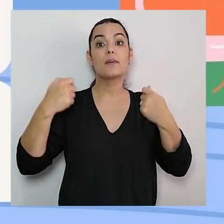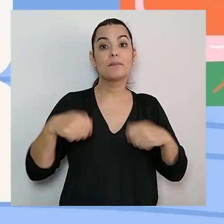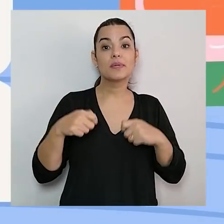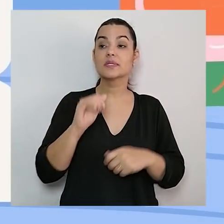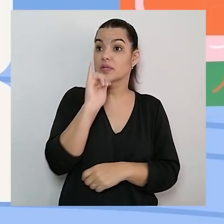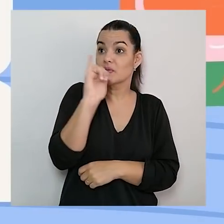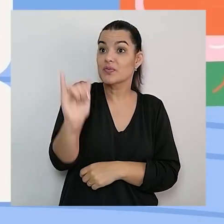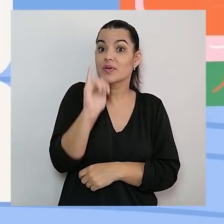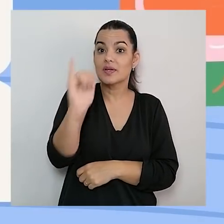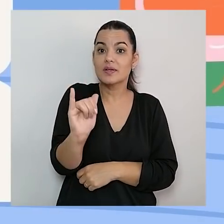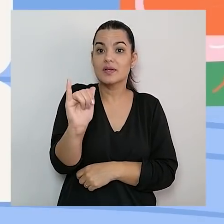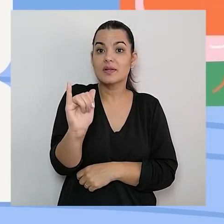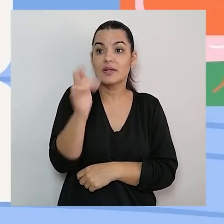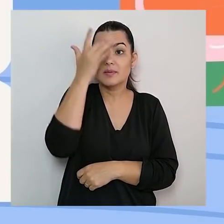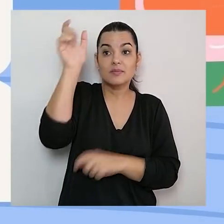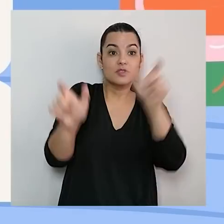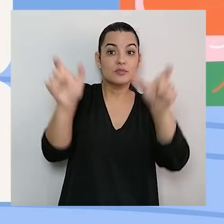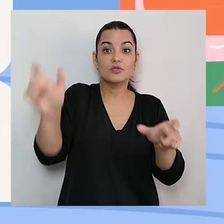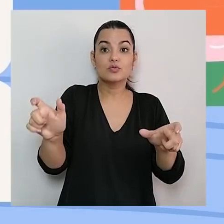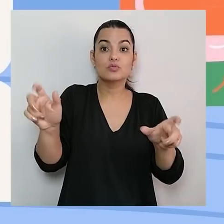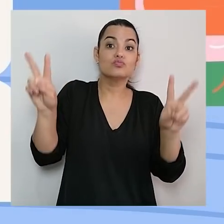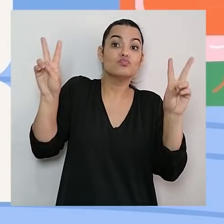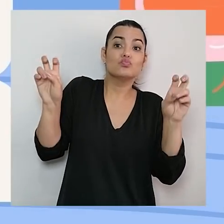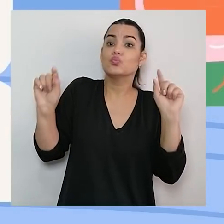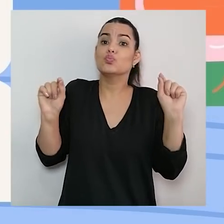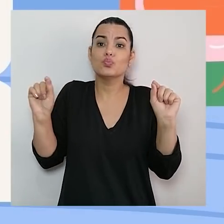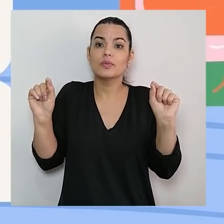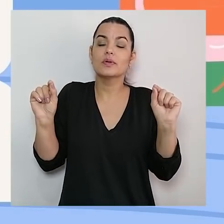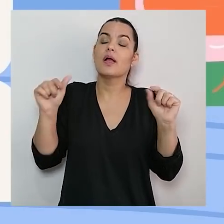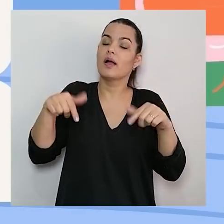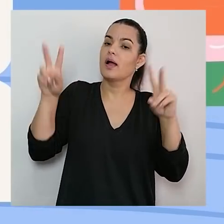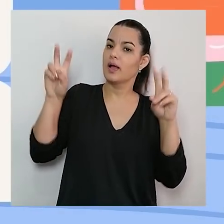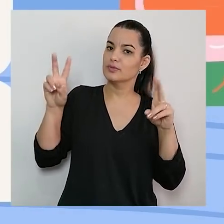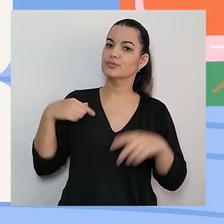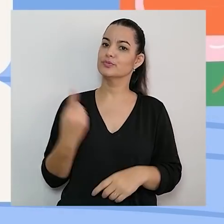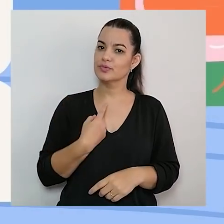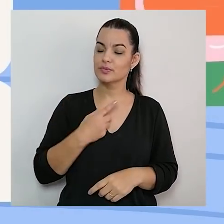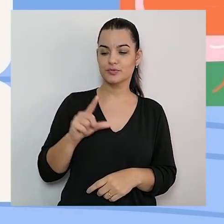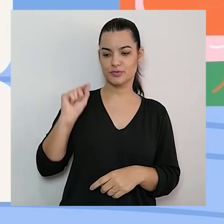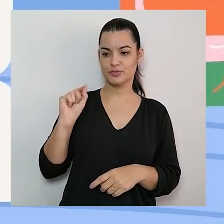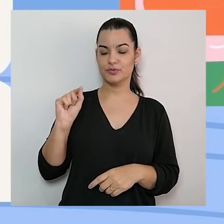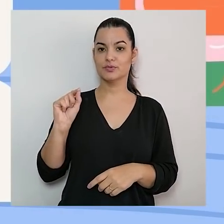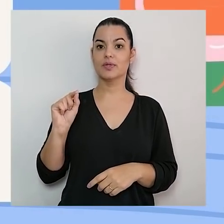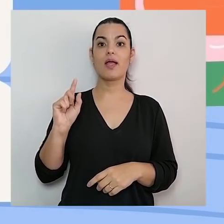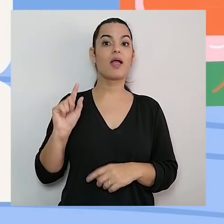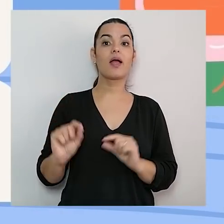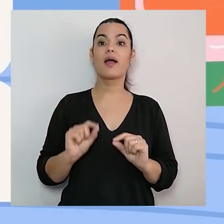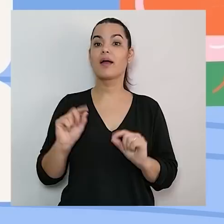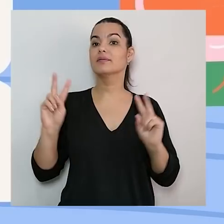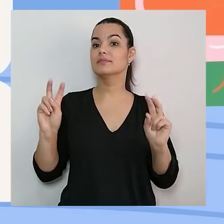para as pessoas sobre qual assunto que é a nossa entrevista. O assunto dessa entrevista que nós faremos com